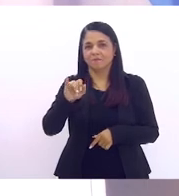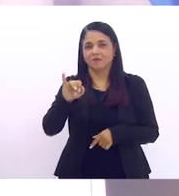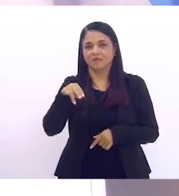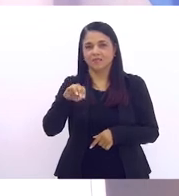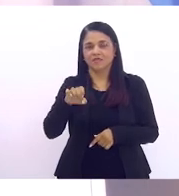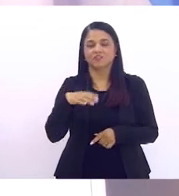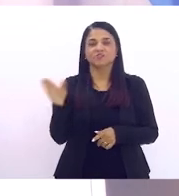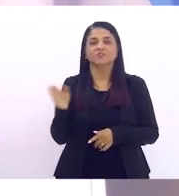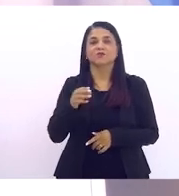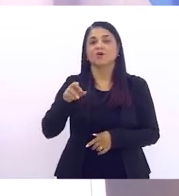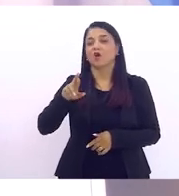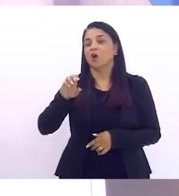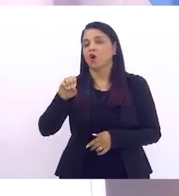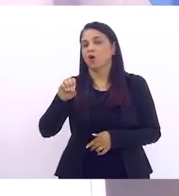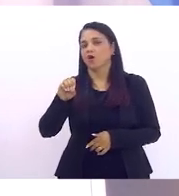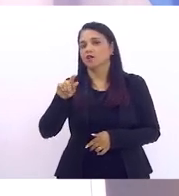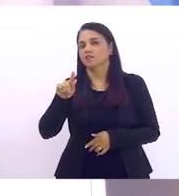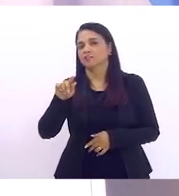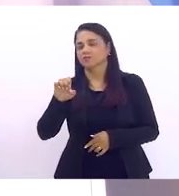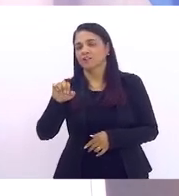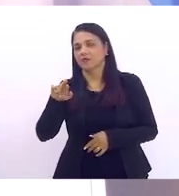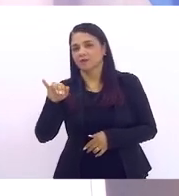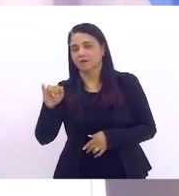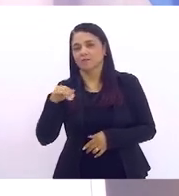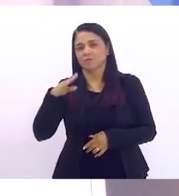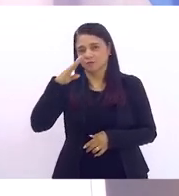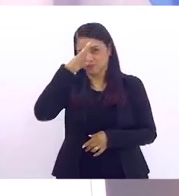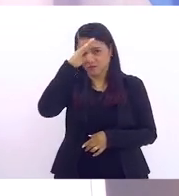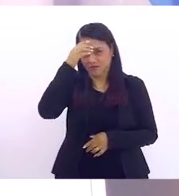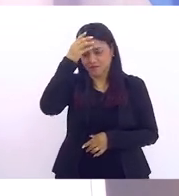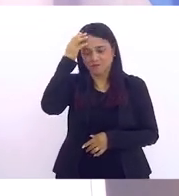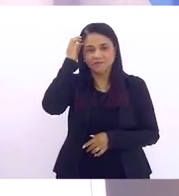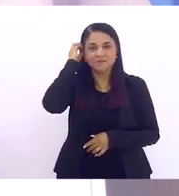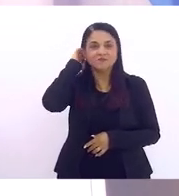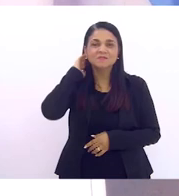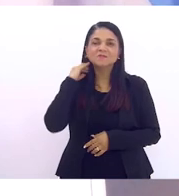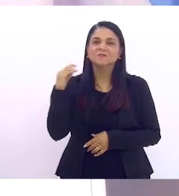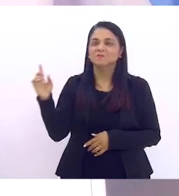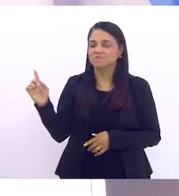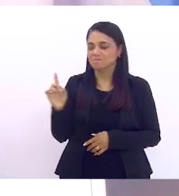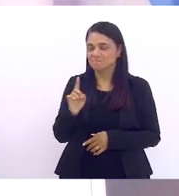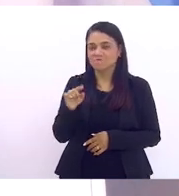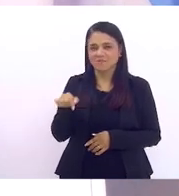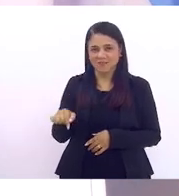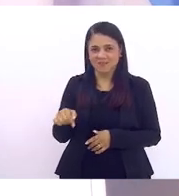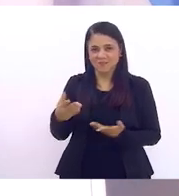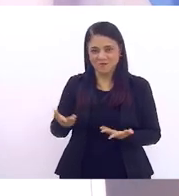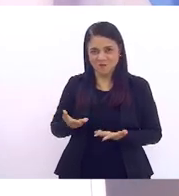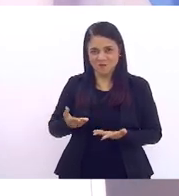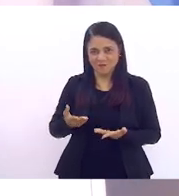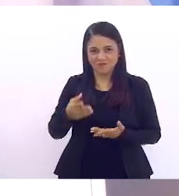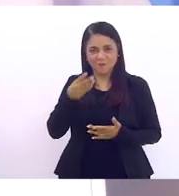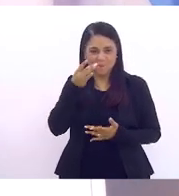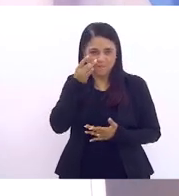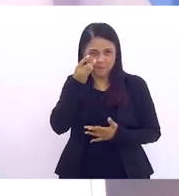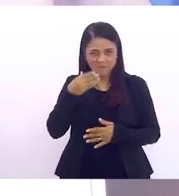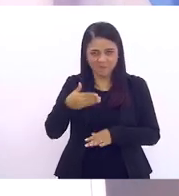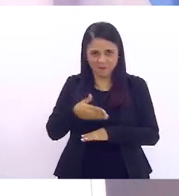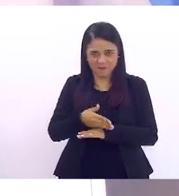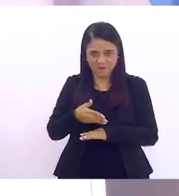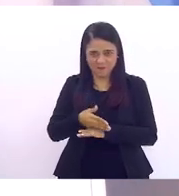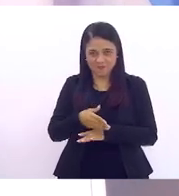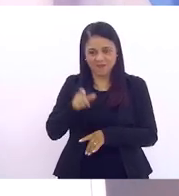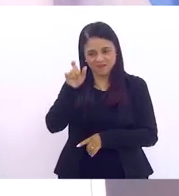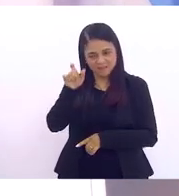Rogéria bolsonaro tá aqui conosco eh tenho certeza que ela está aqui porque ela também